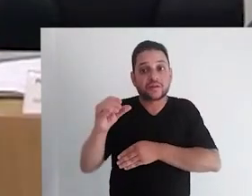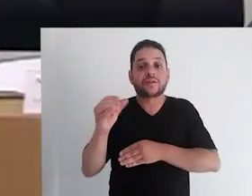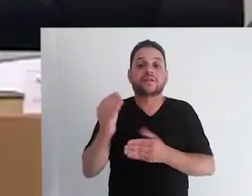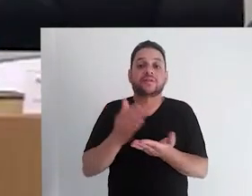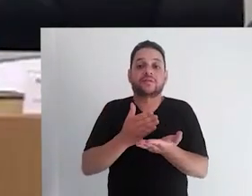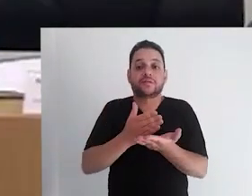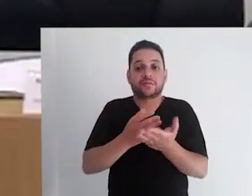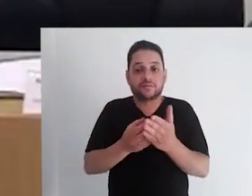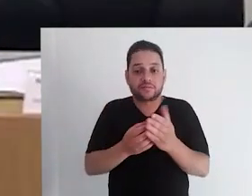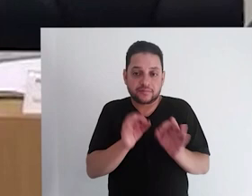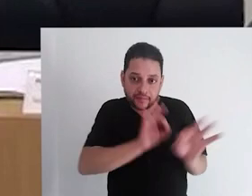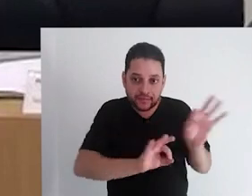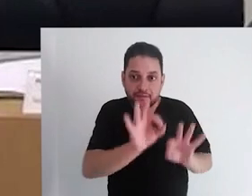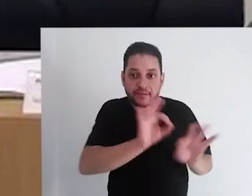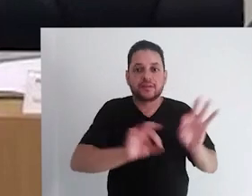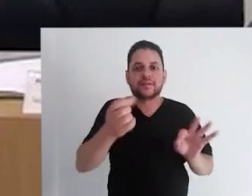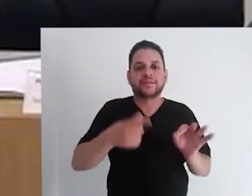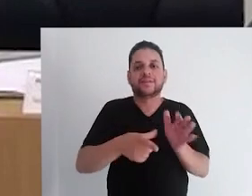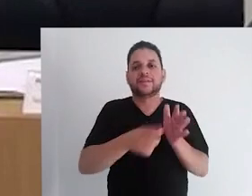que foi